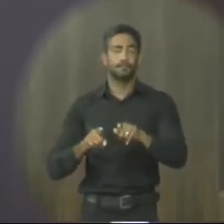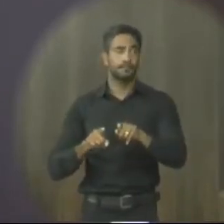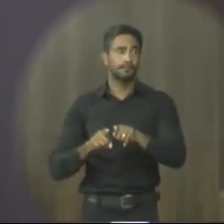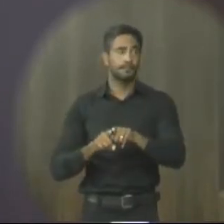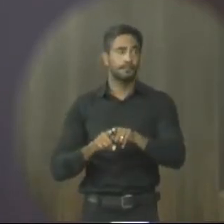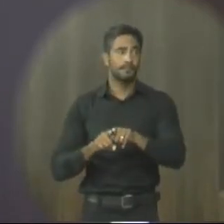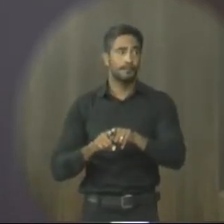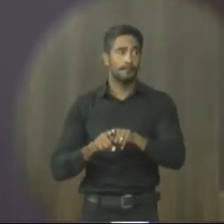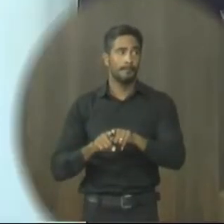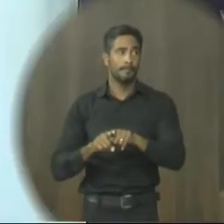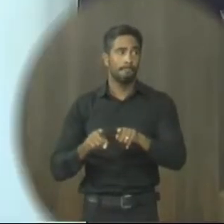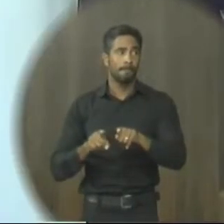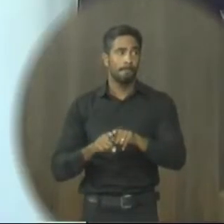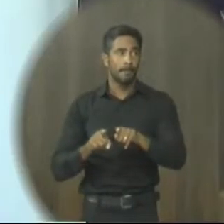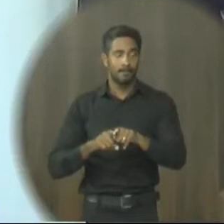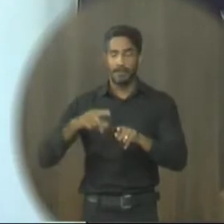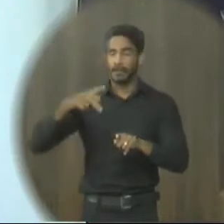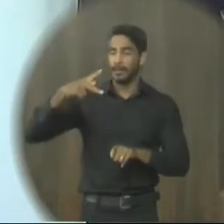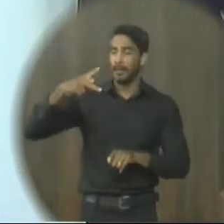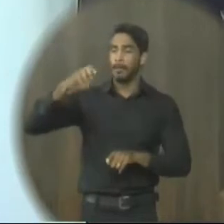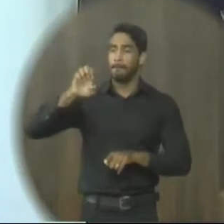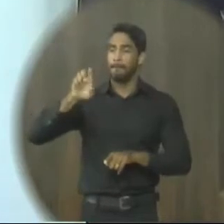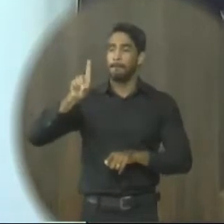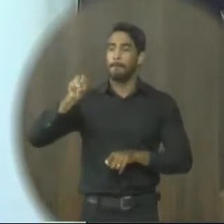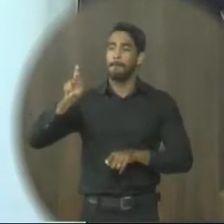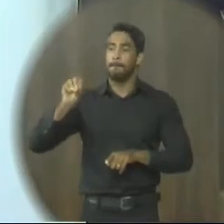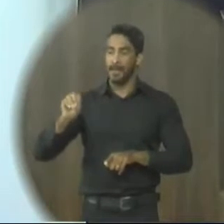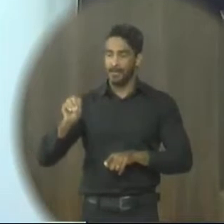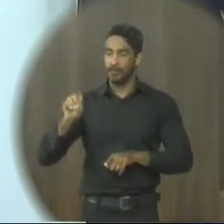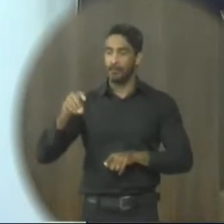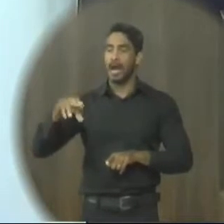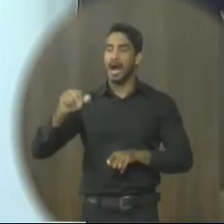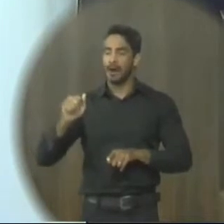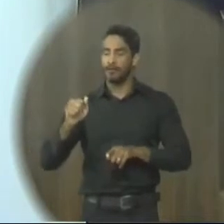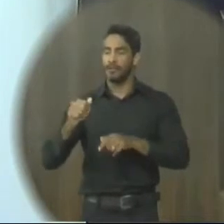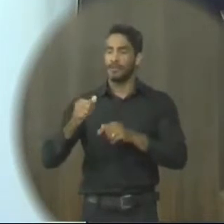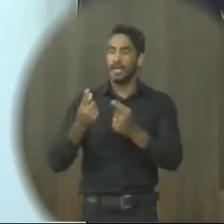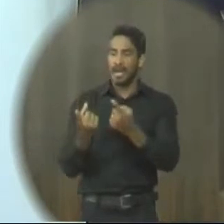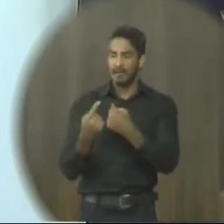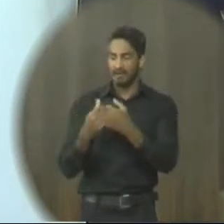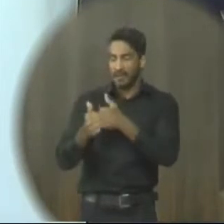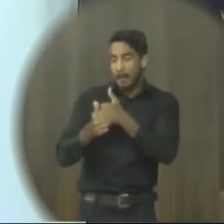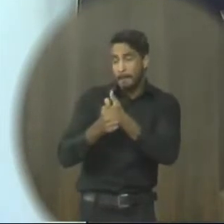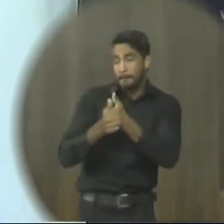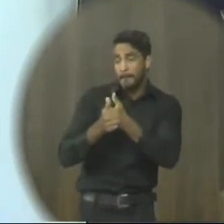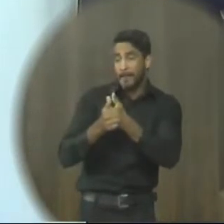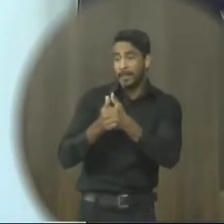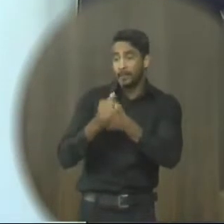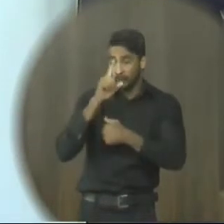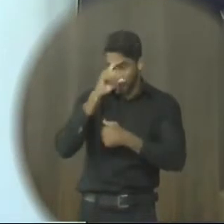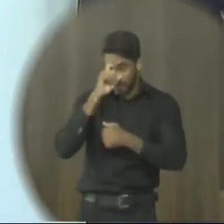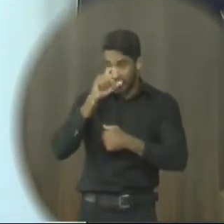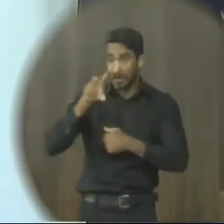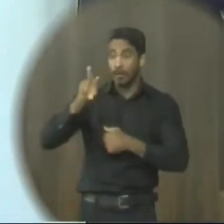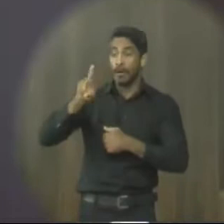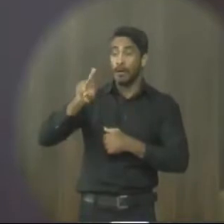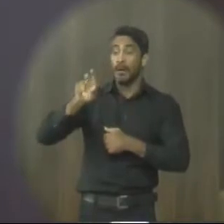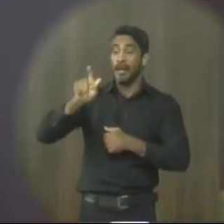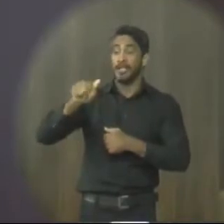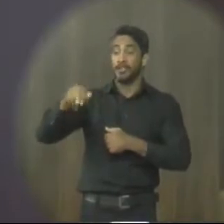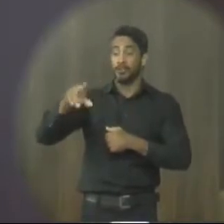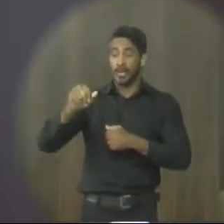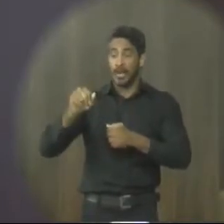a Pedro Alves Cabral, que é uma avenida que sai ali ao lado do Hospital Regional e liga na